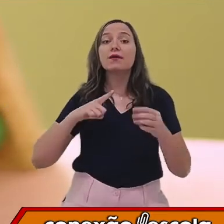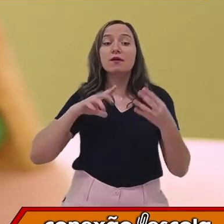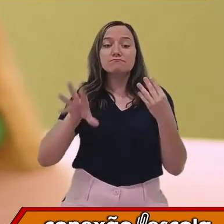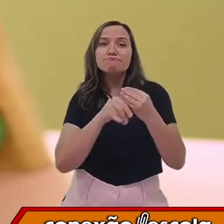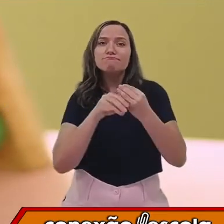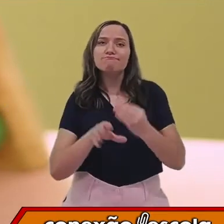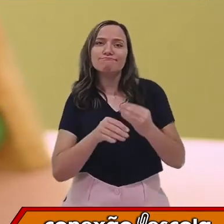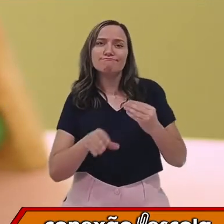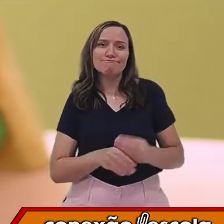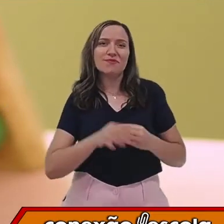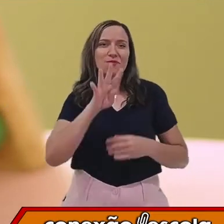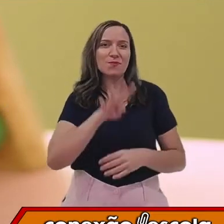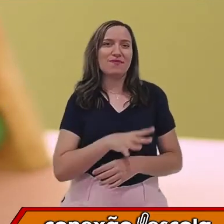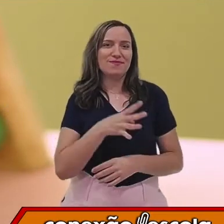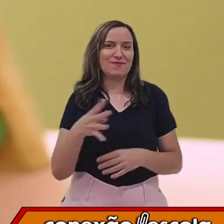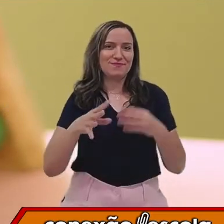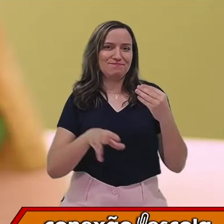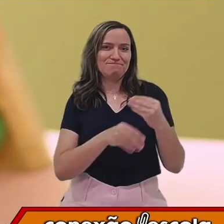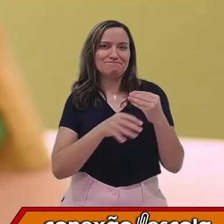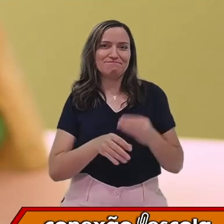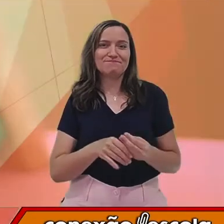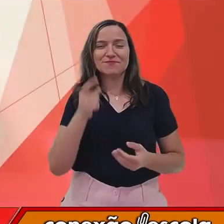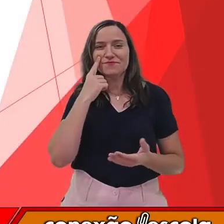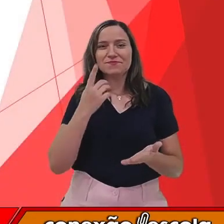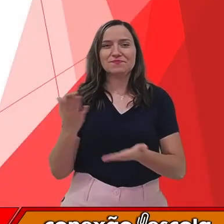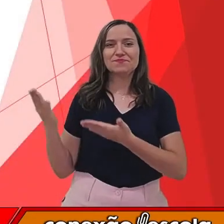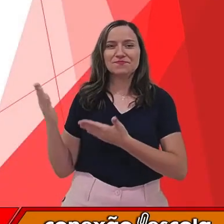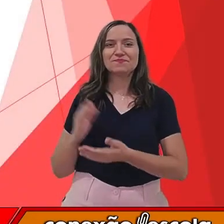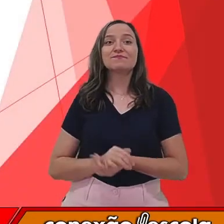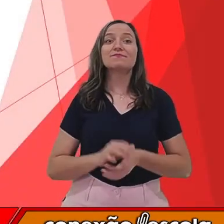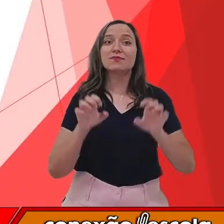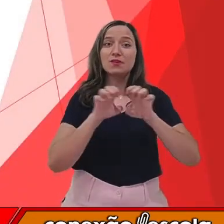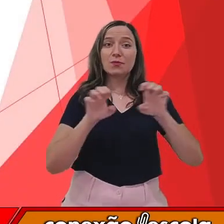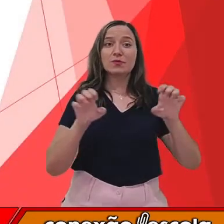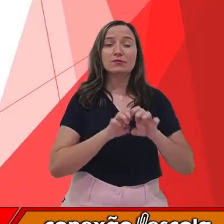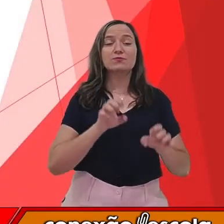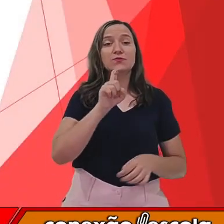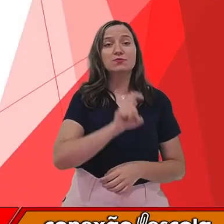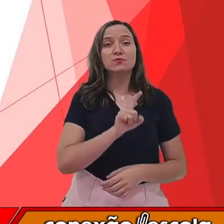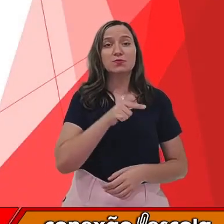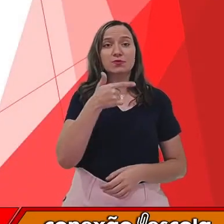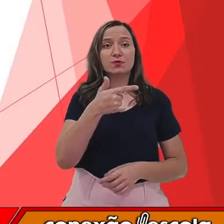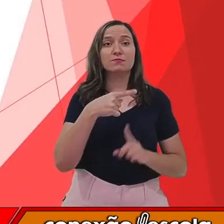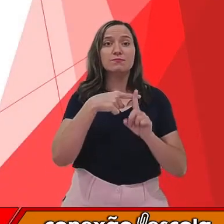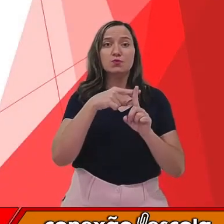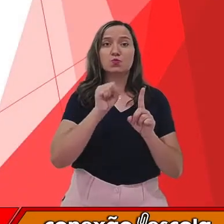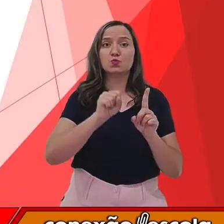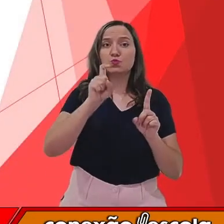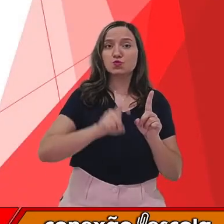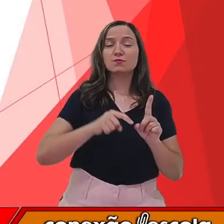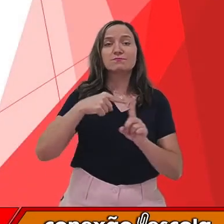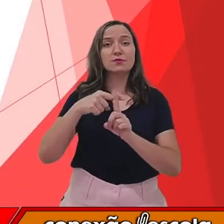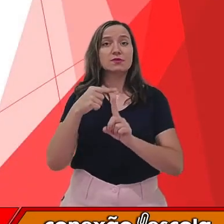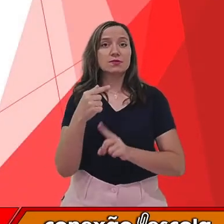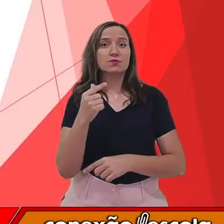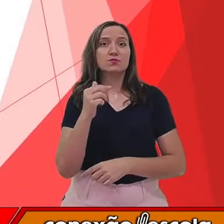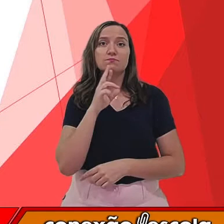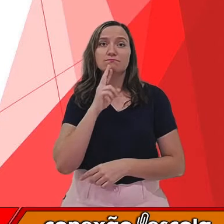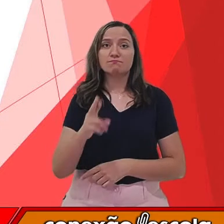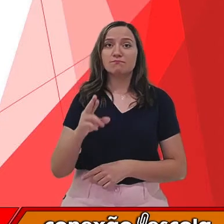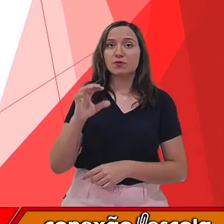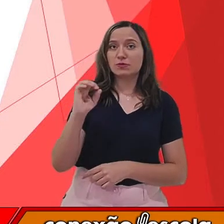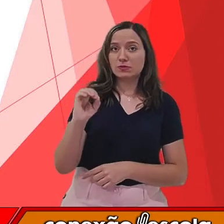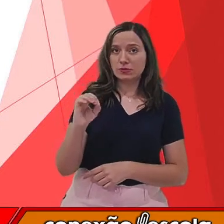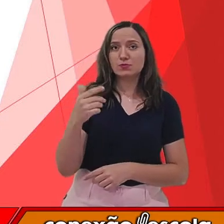quadrado aqui eu tenho uma equação x ao quadrado + 8x + 7 = 0